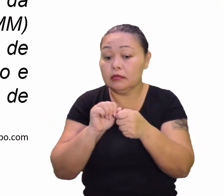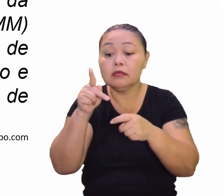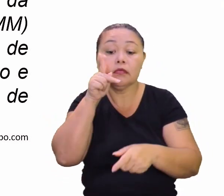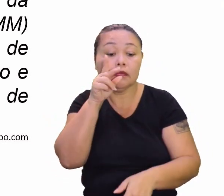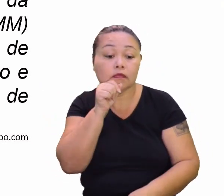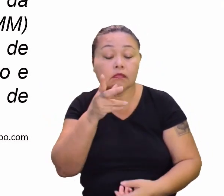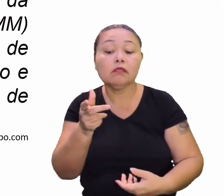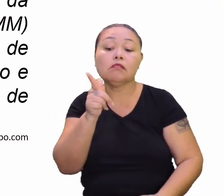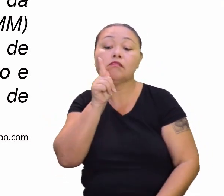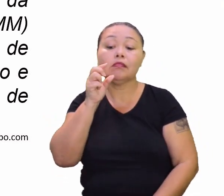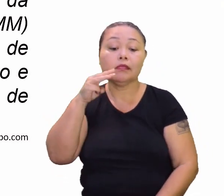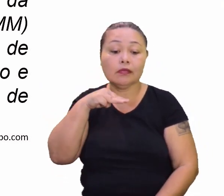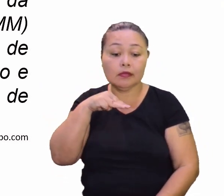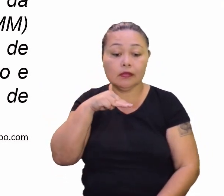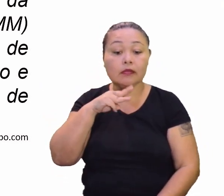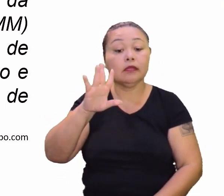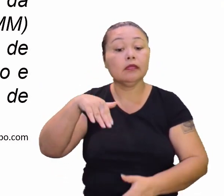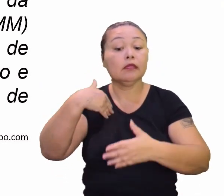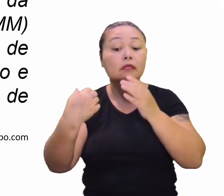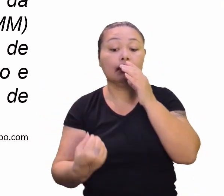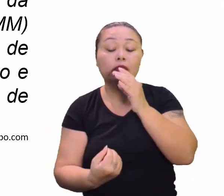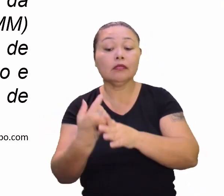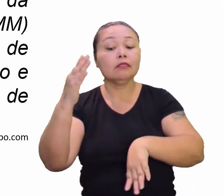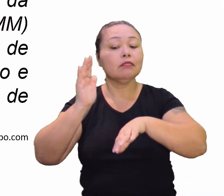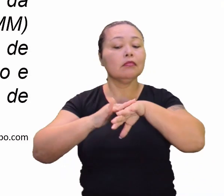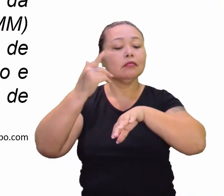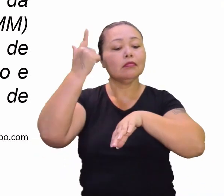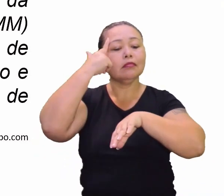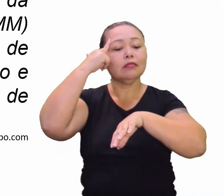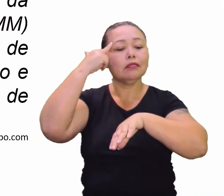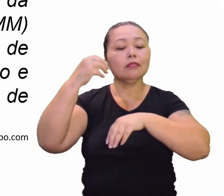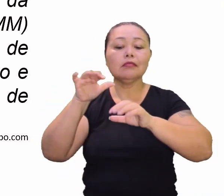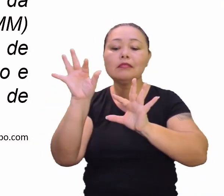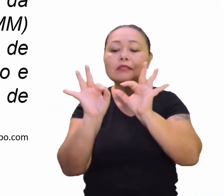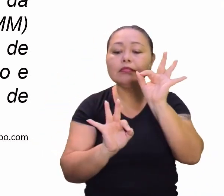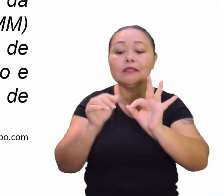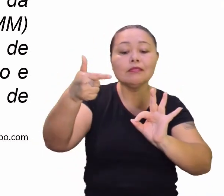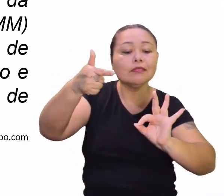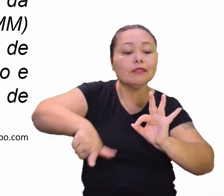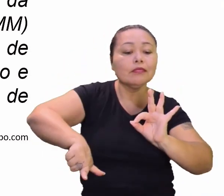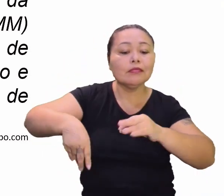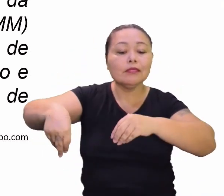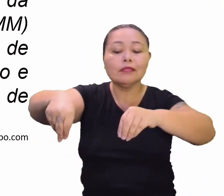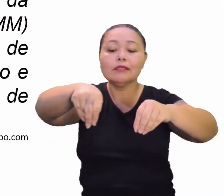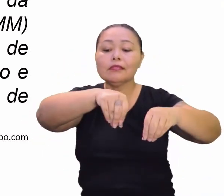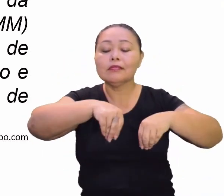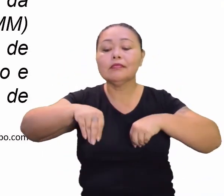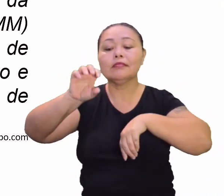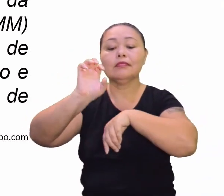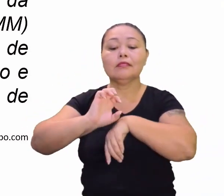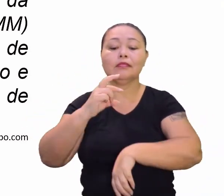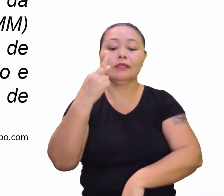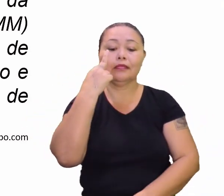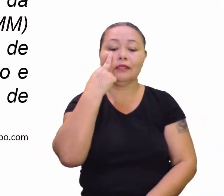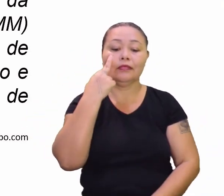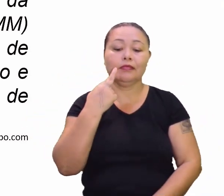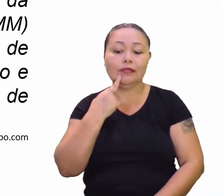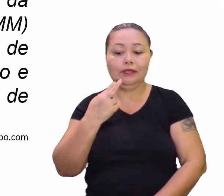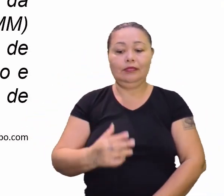abastecer Porto Velho e Guajará-Mirim. Foi então que surgiu a ideia de reorganizar o